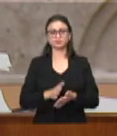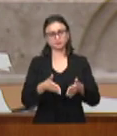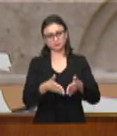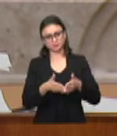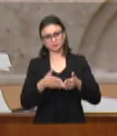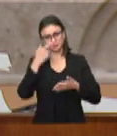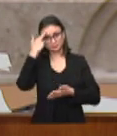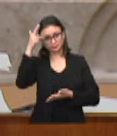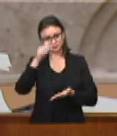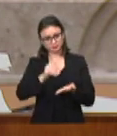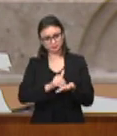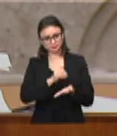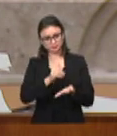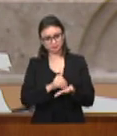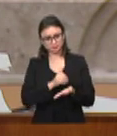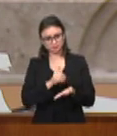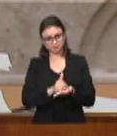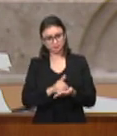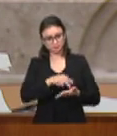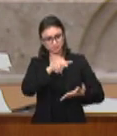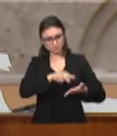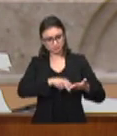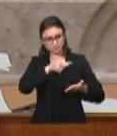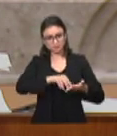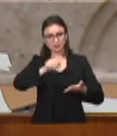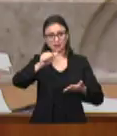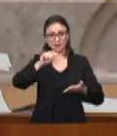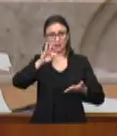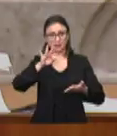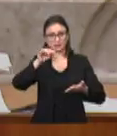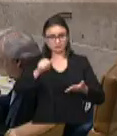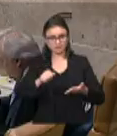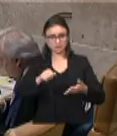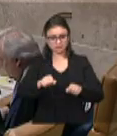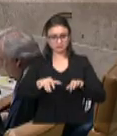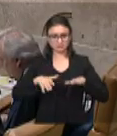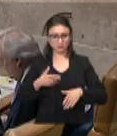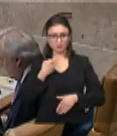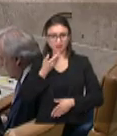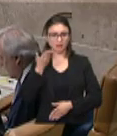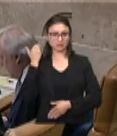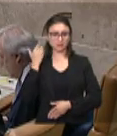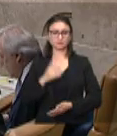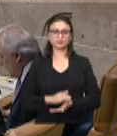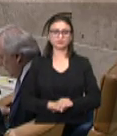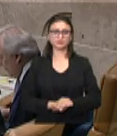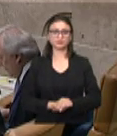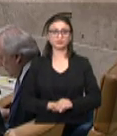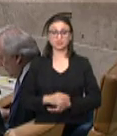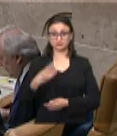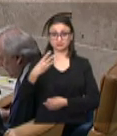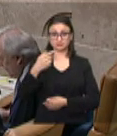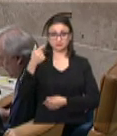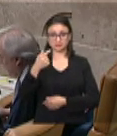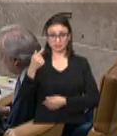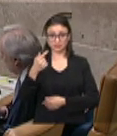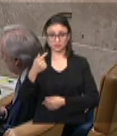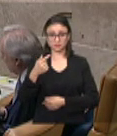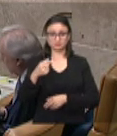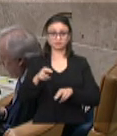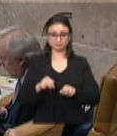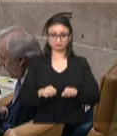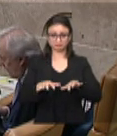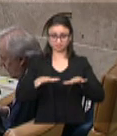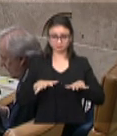senhora secretária que proceda à leitura da ata da sessão anterior. Ata da 37ª Sessão Extraordinária